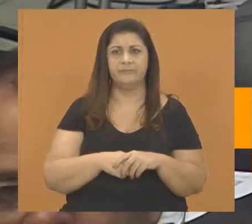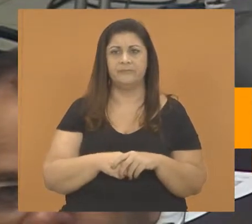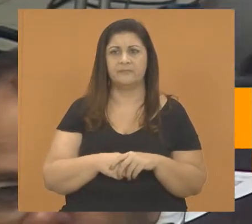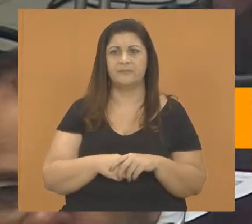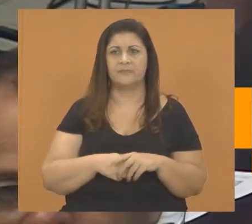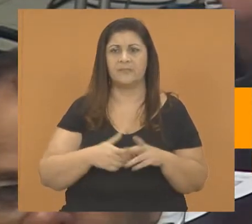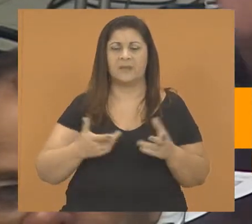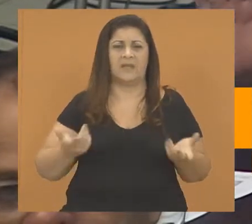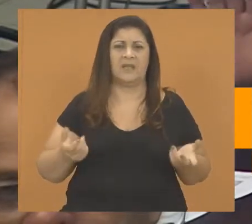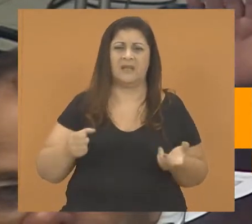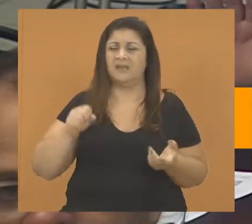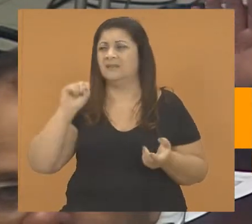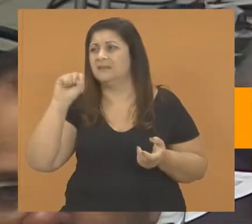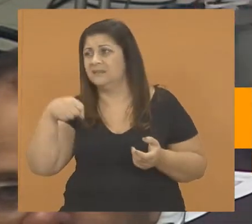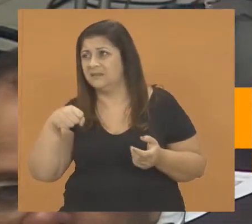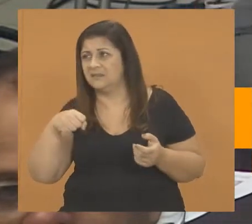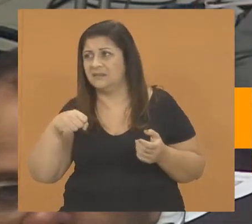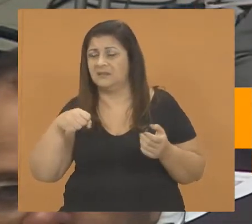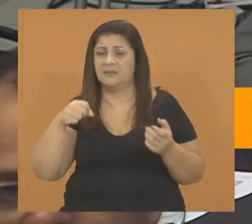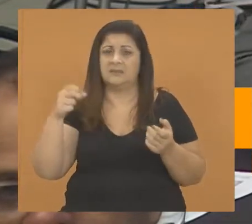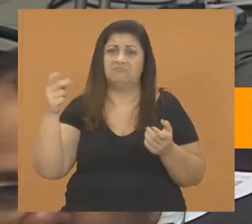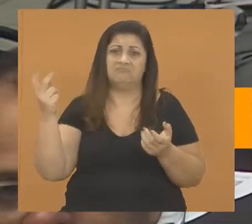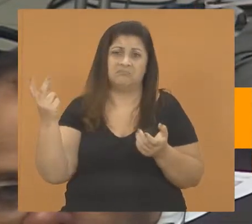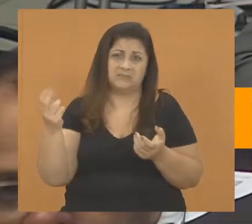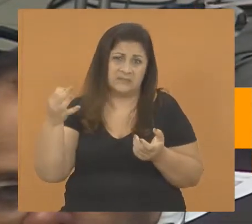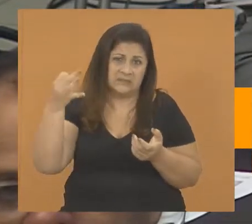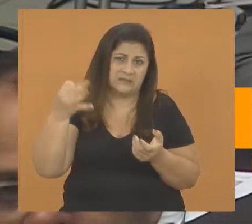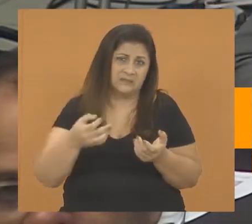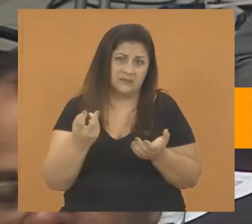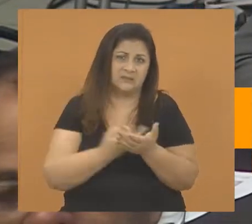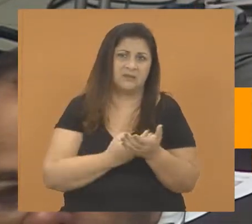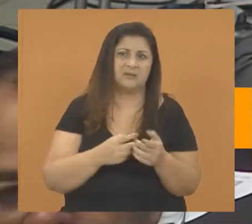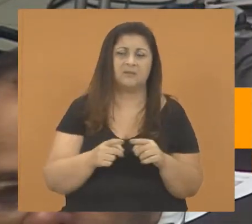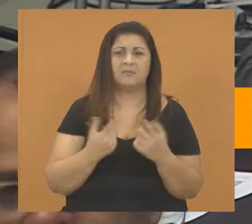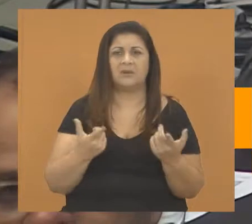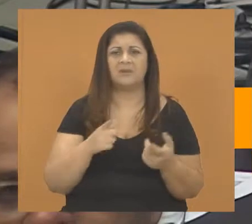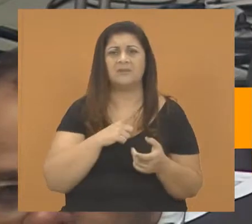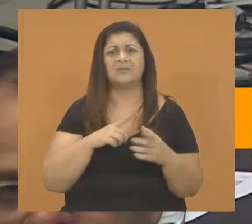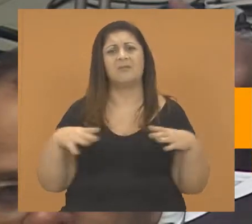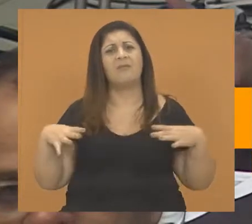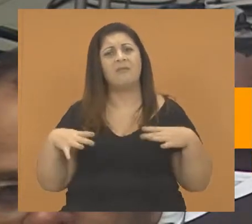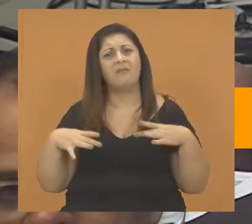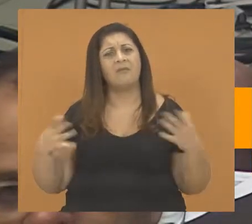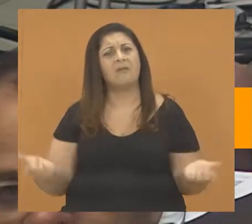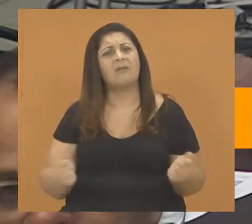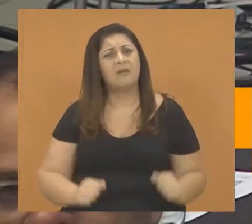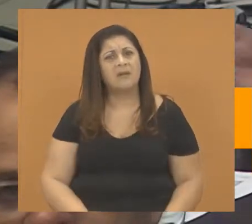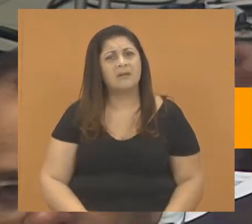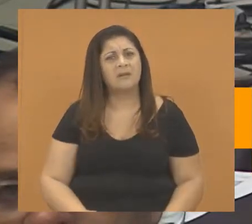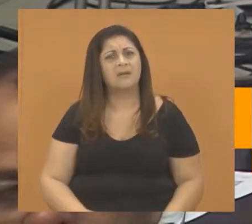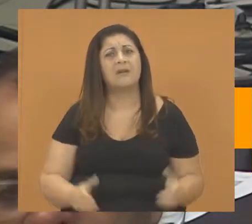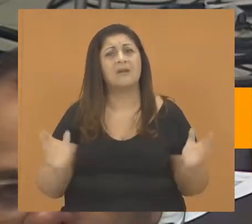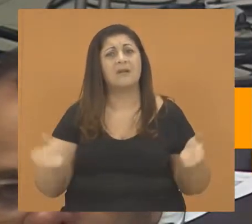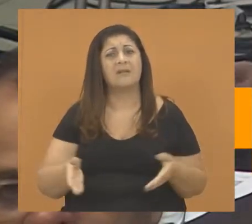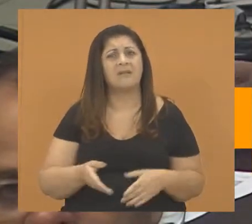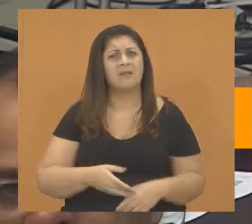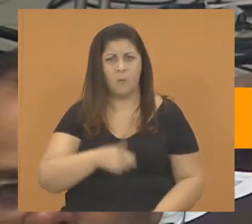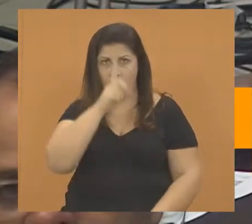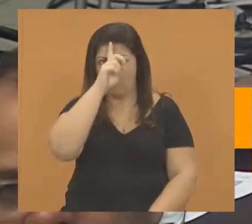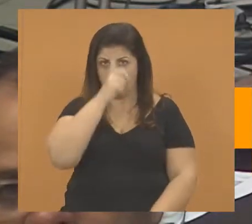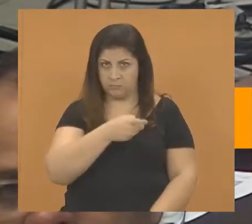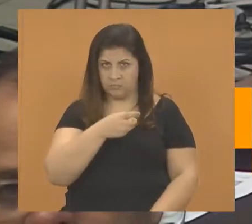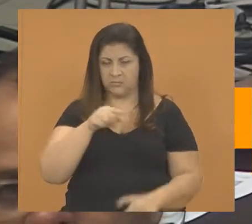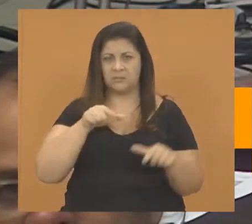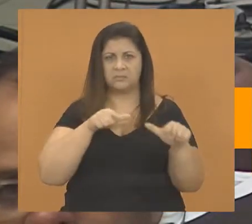se é certo e errado não vem ao caso mas às vezes é um diferencial que ele tinha umas horinhas extras hoje é obrigado aderbal a trabalhar sabe